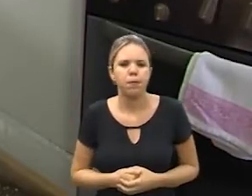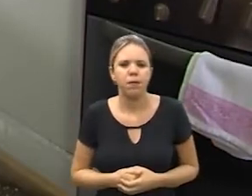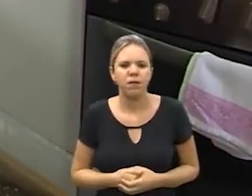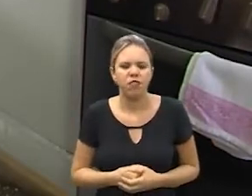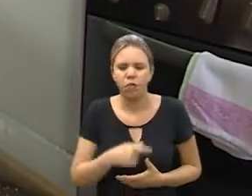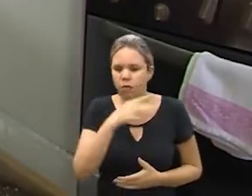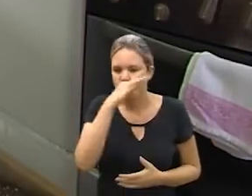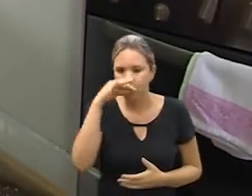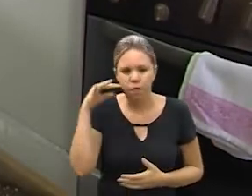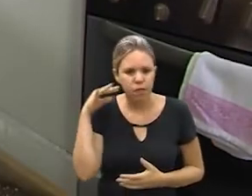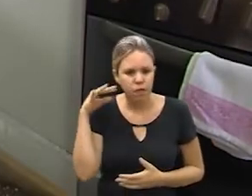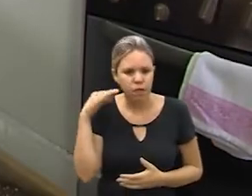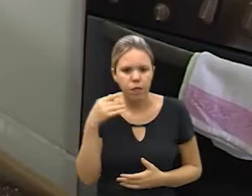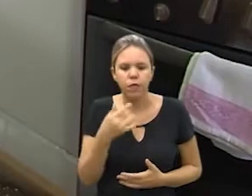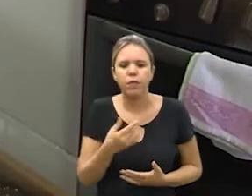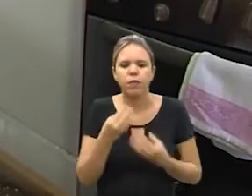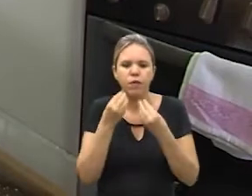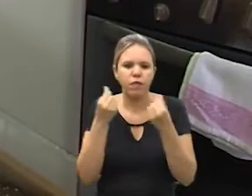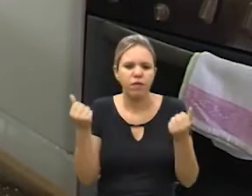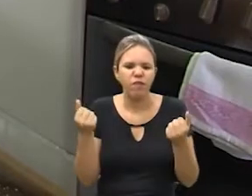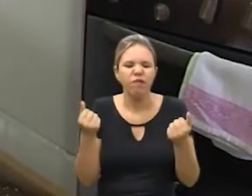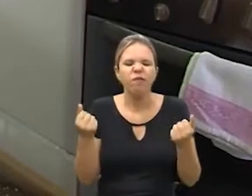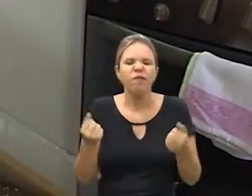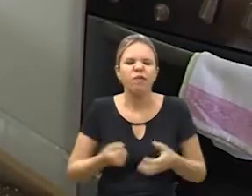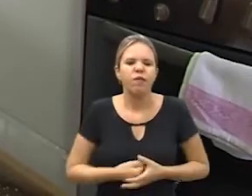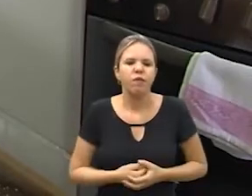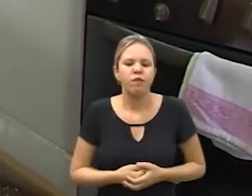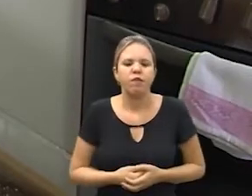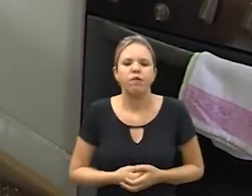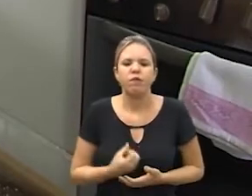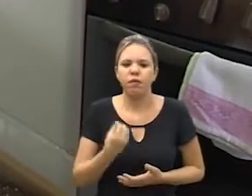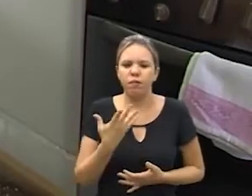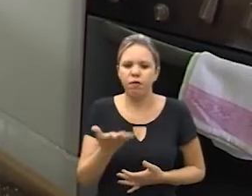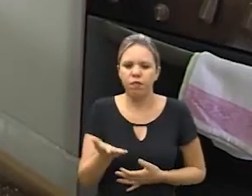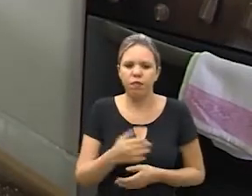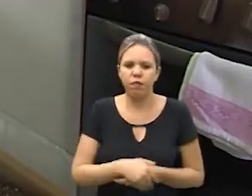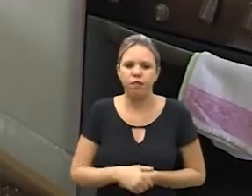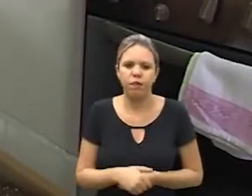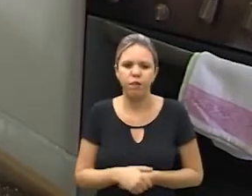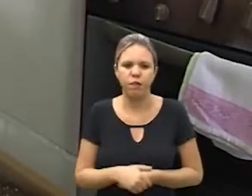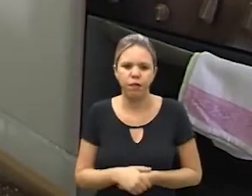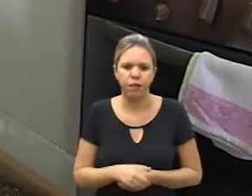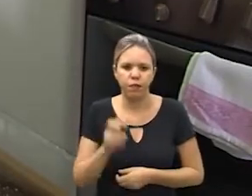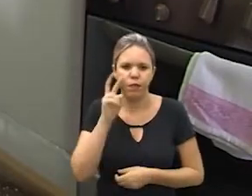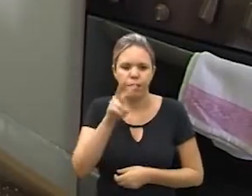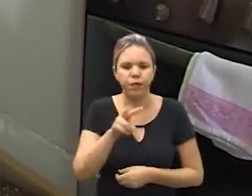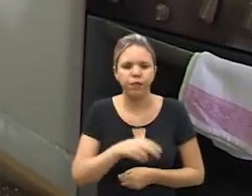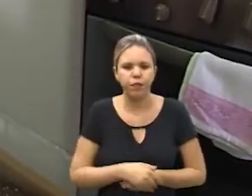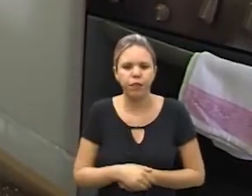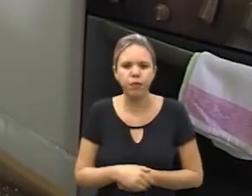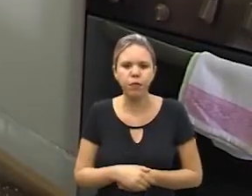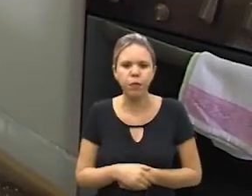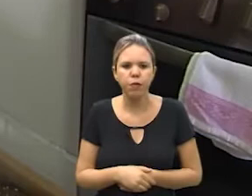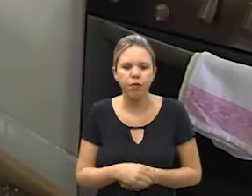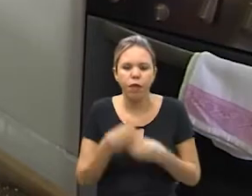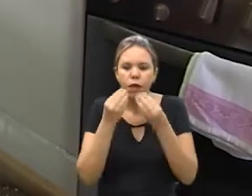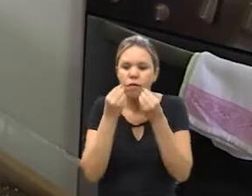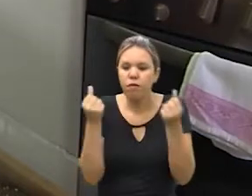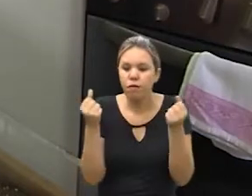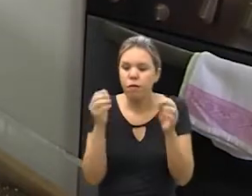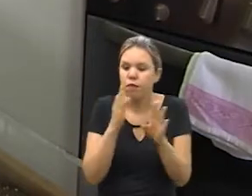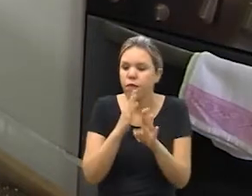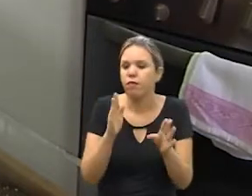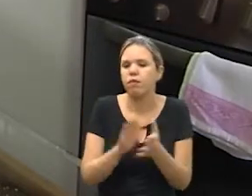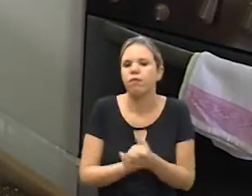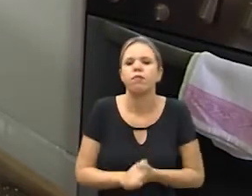o cheiro, né? É, o aroma. Visual, aroma, perfume. Muito bom. Agora vamos ver... Tanto. O sabor, eu sou suspeita,